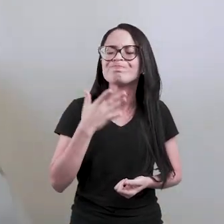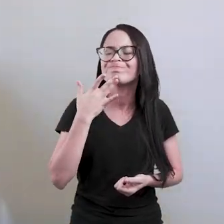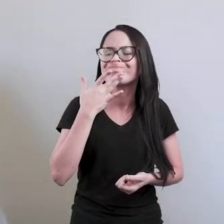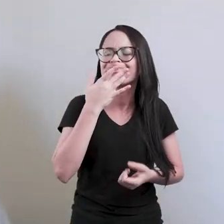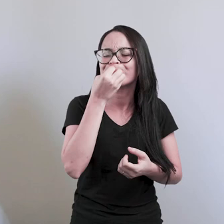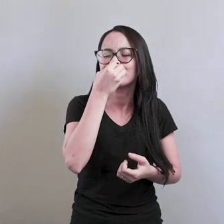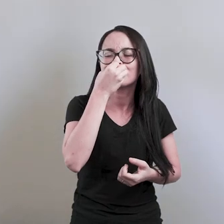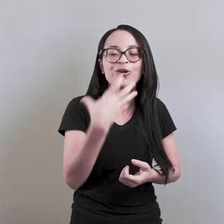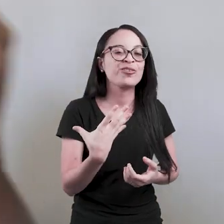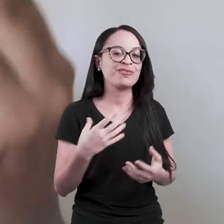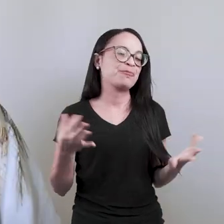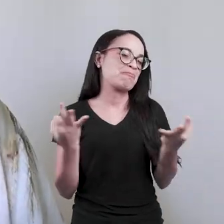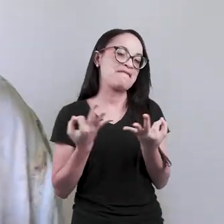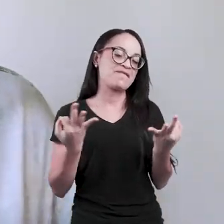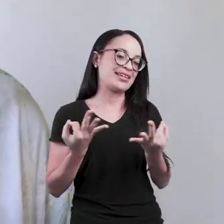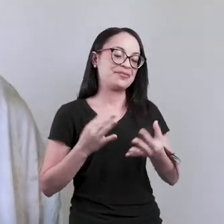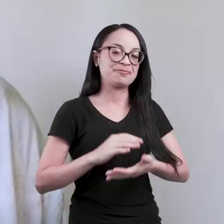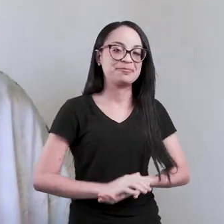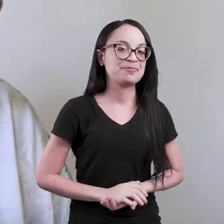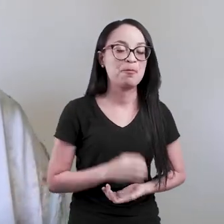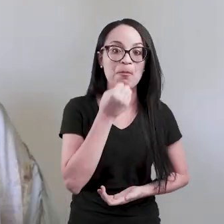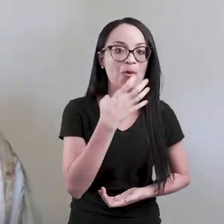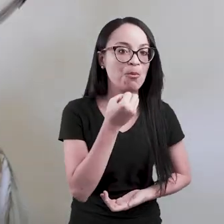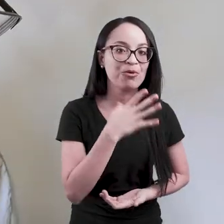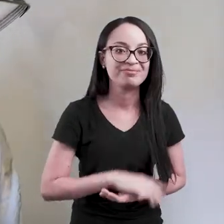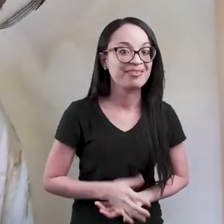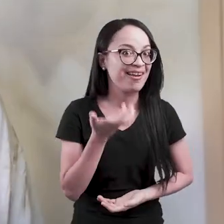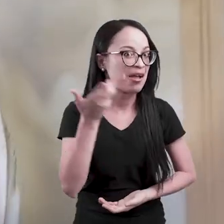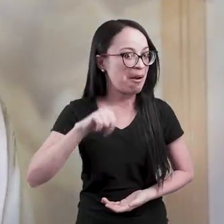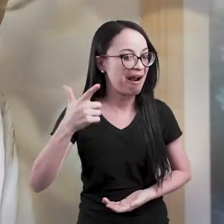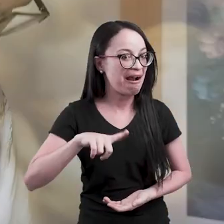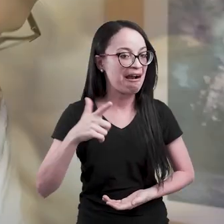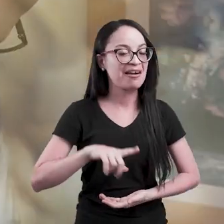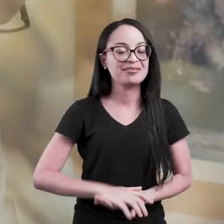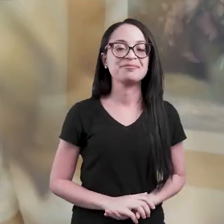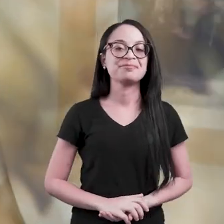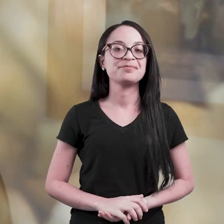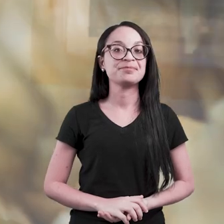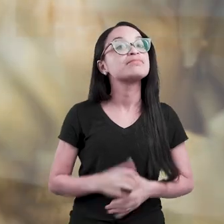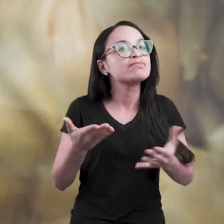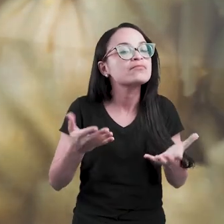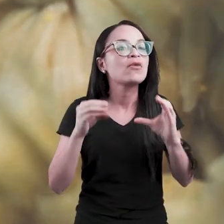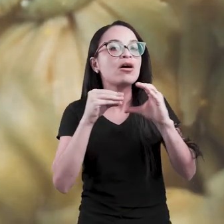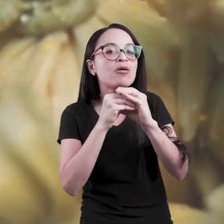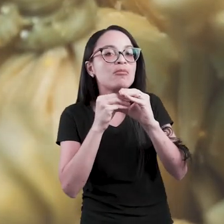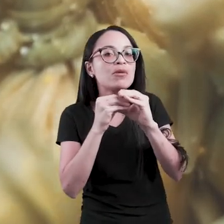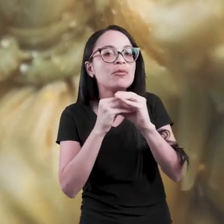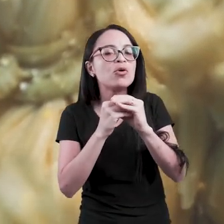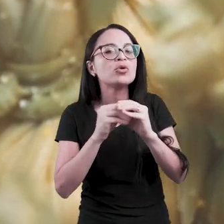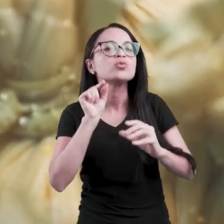um toquezinho de sal pra realçar o sabor. Perfeito. Muito bom. Vou querer mais. É, a pamonha, ela